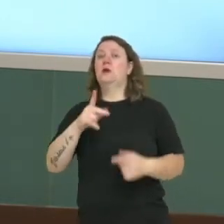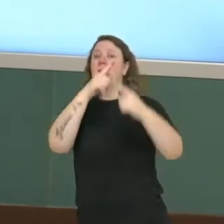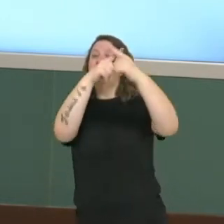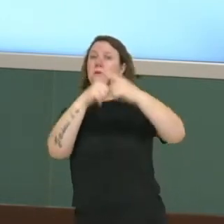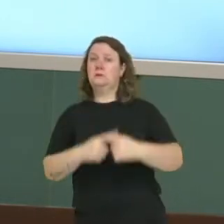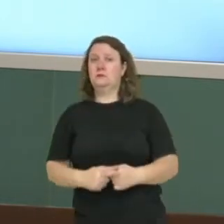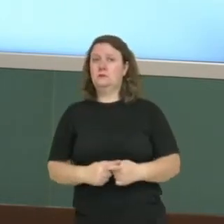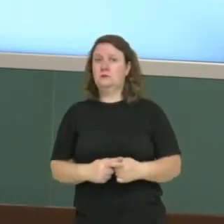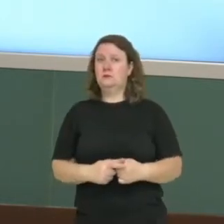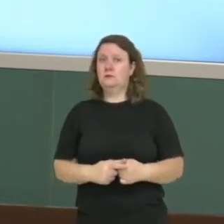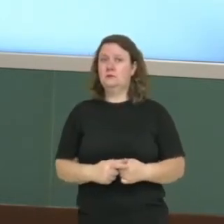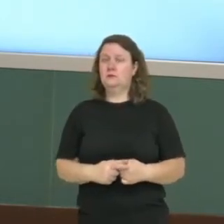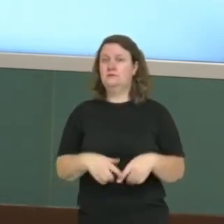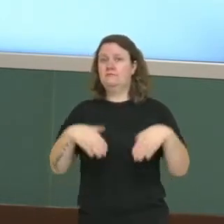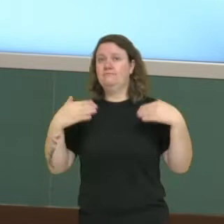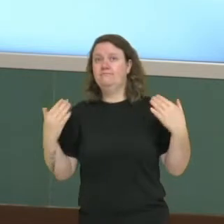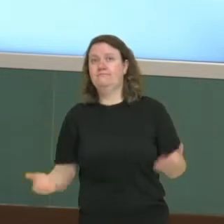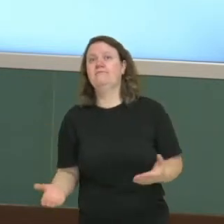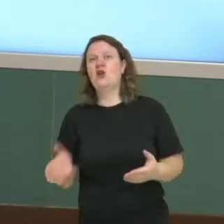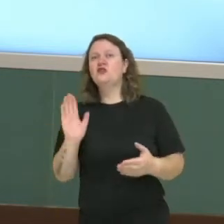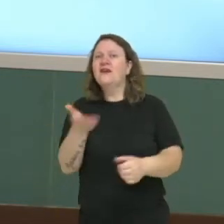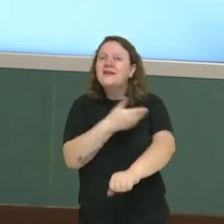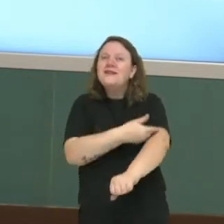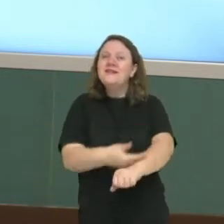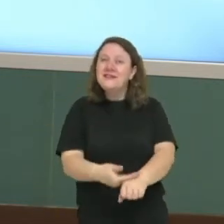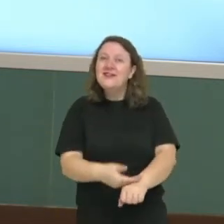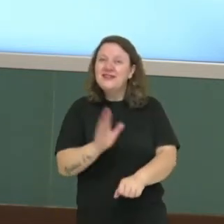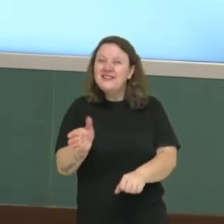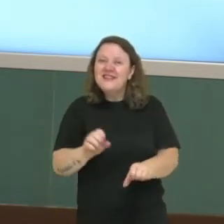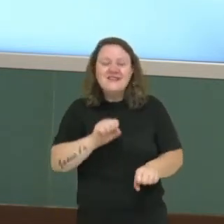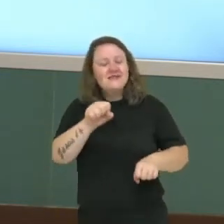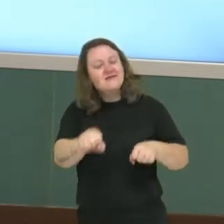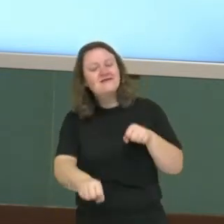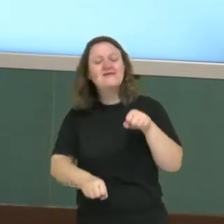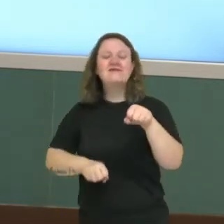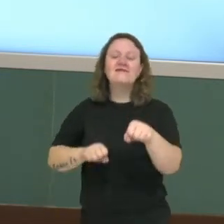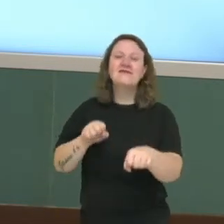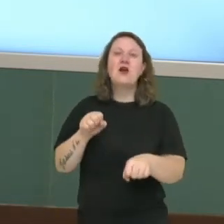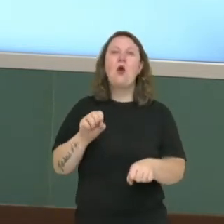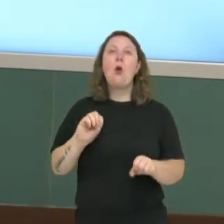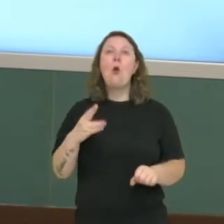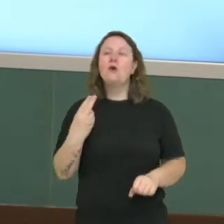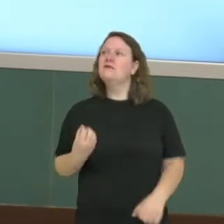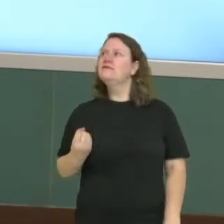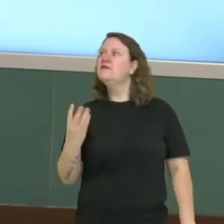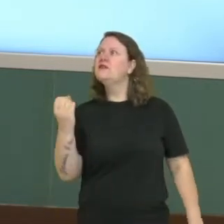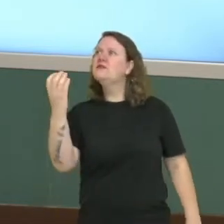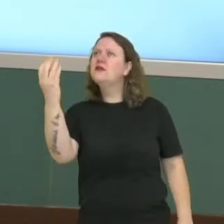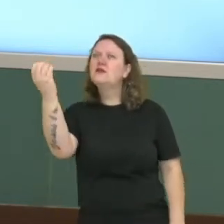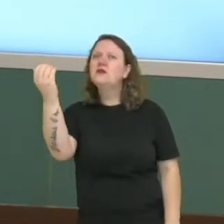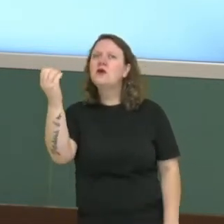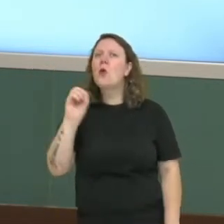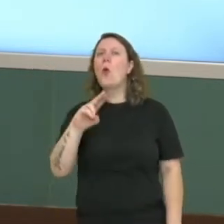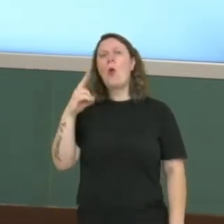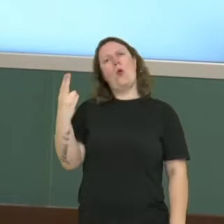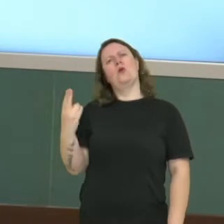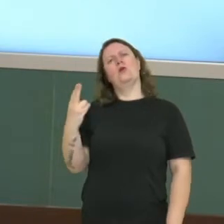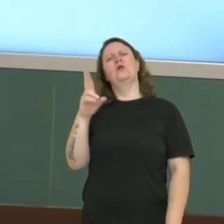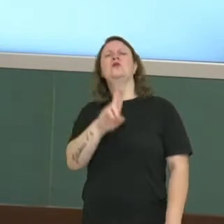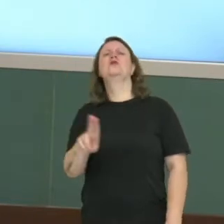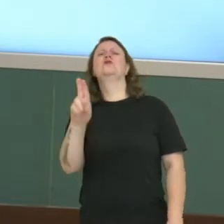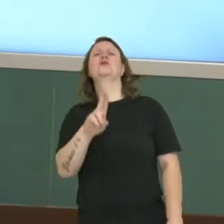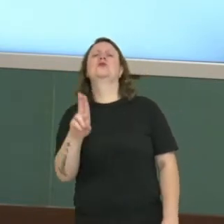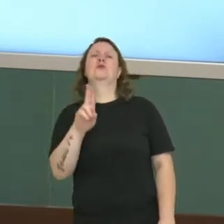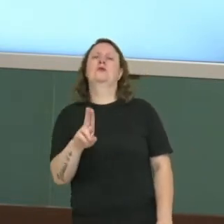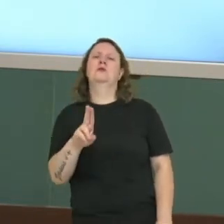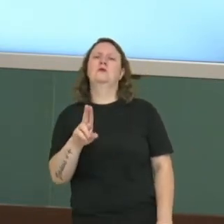competir? Você costuma andar de bicicleta? Já fez aí uma viagem de bicicleta? Ou qual é o uso que você